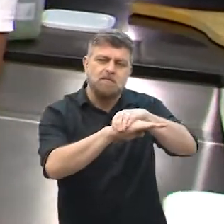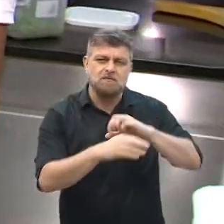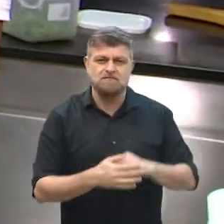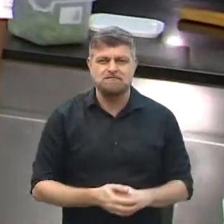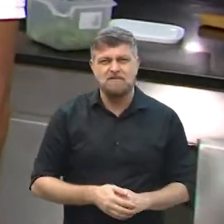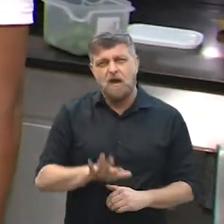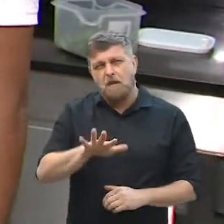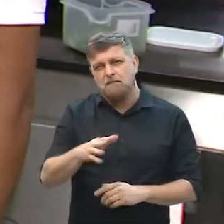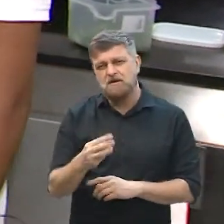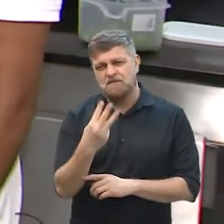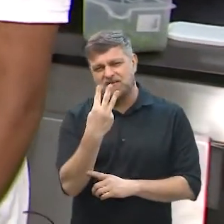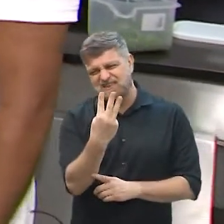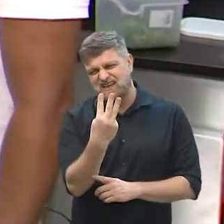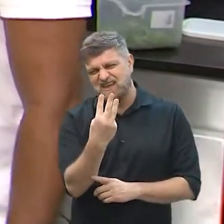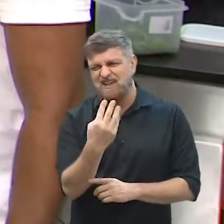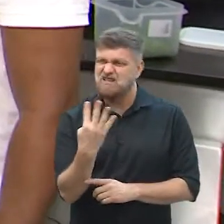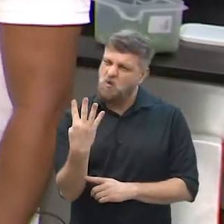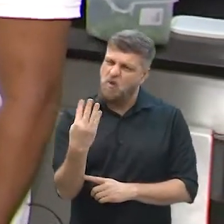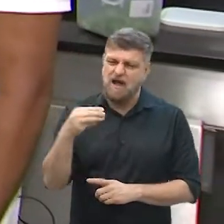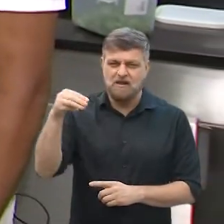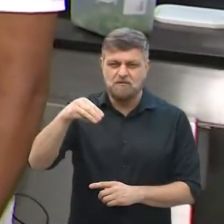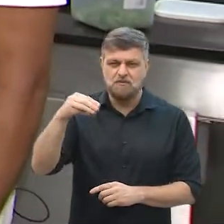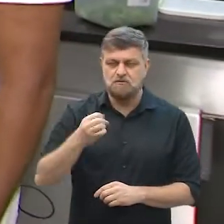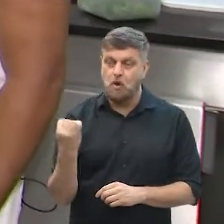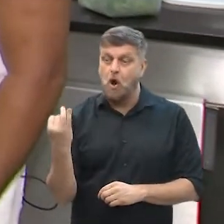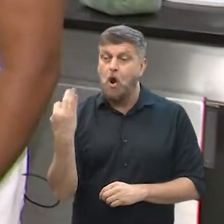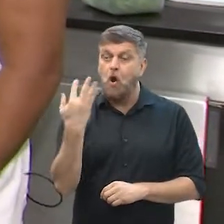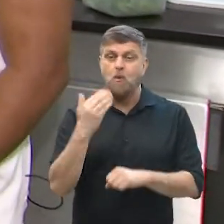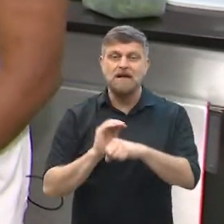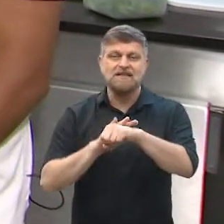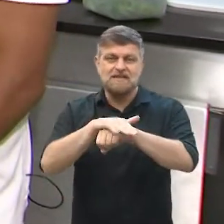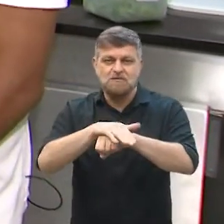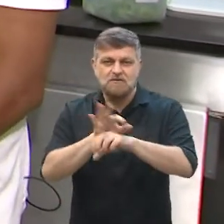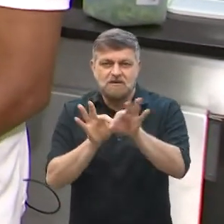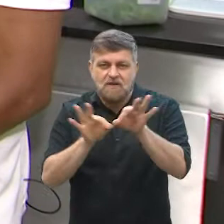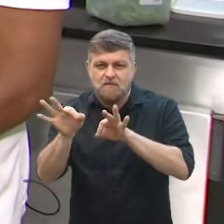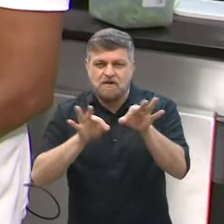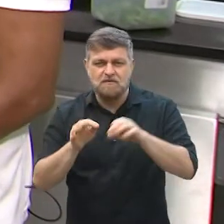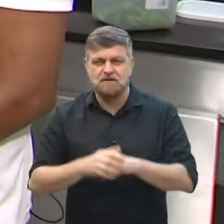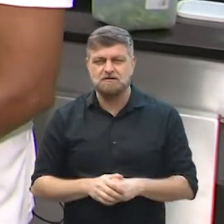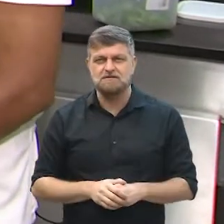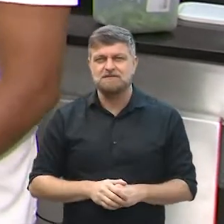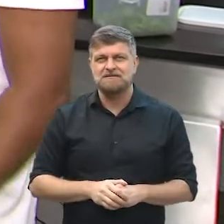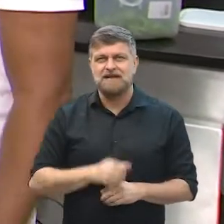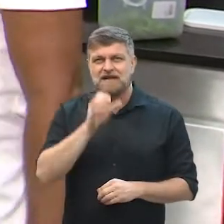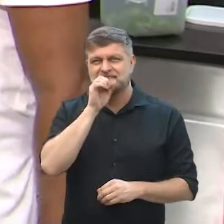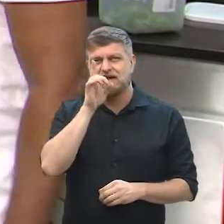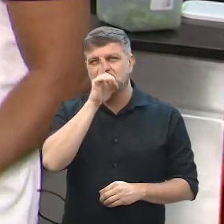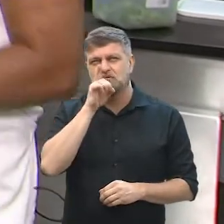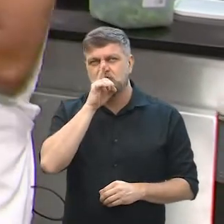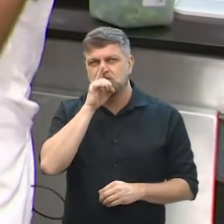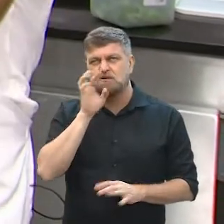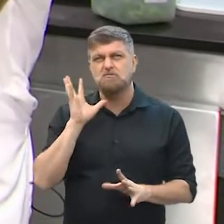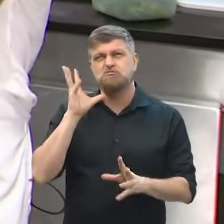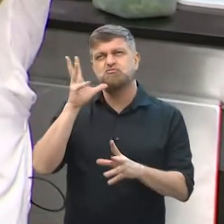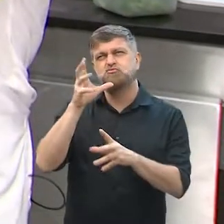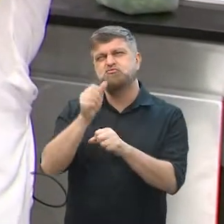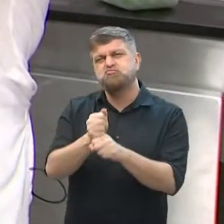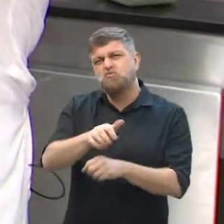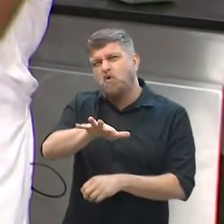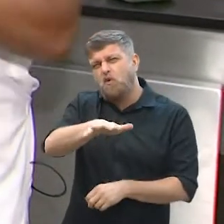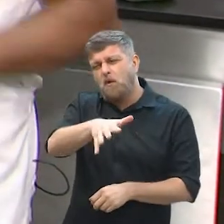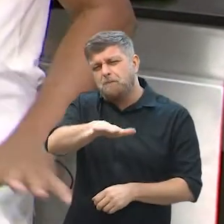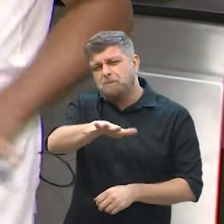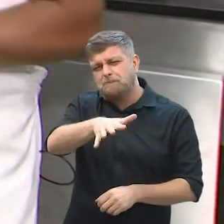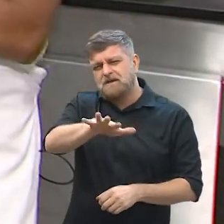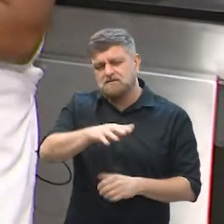uns 3 minutos a 4 minutos. Quantas pizzas você faz por noite? Ah, aqui no final de semana tem, sai bastante. Mais ou menos,